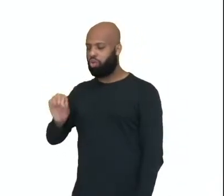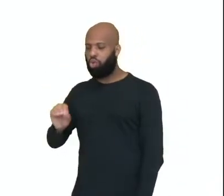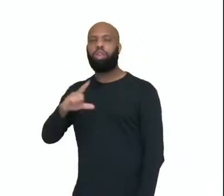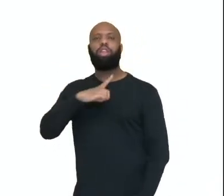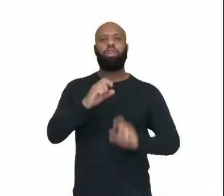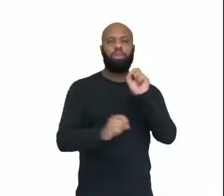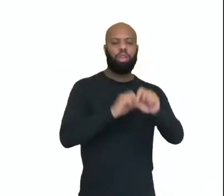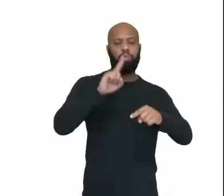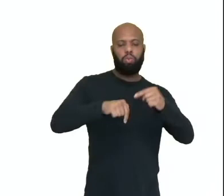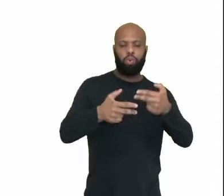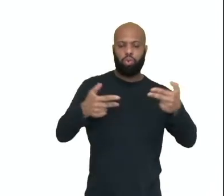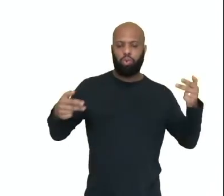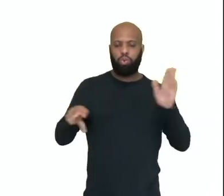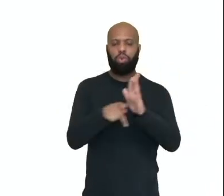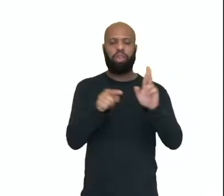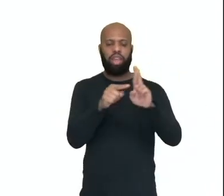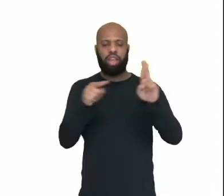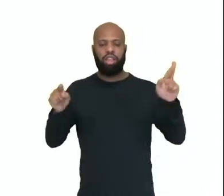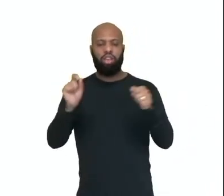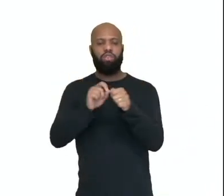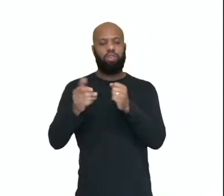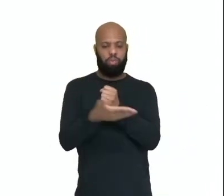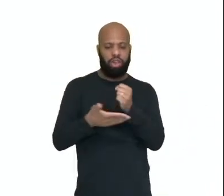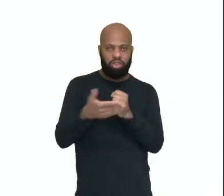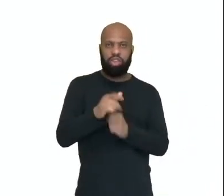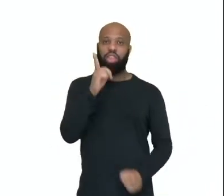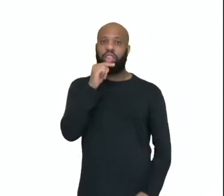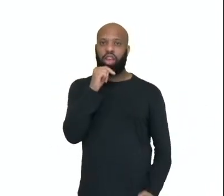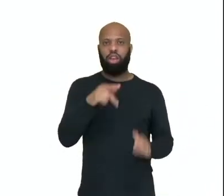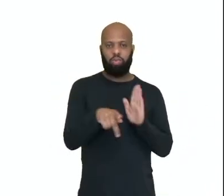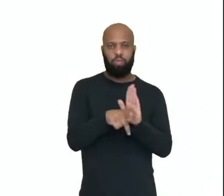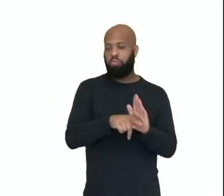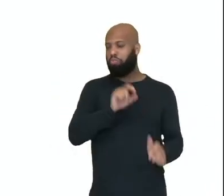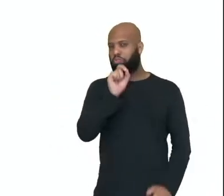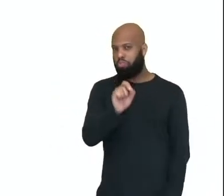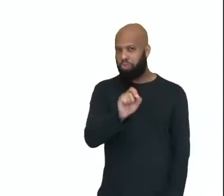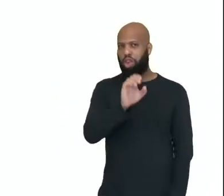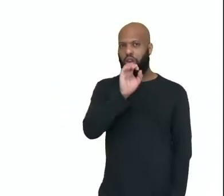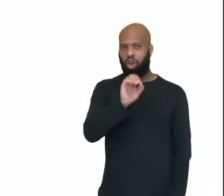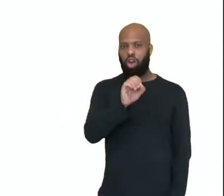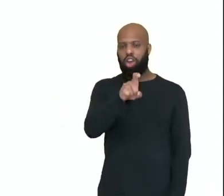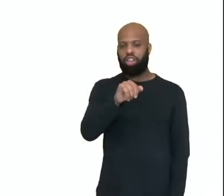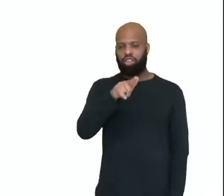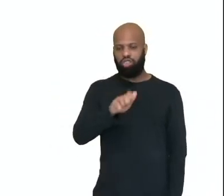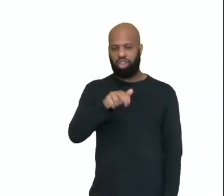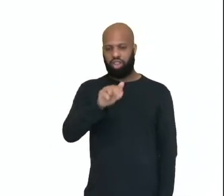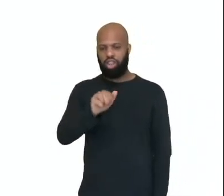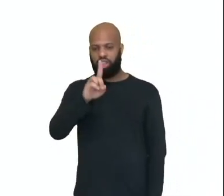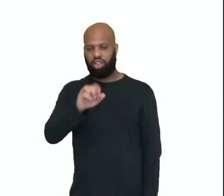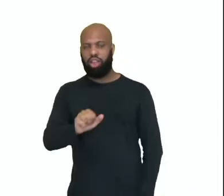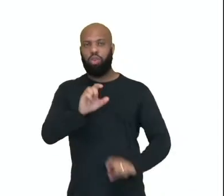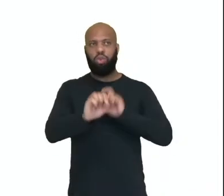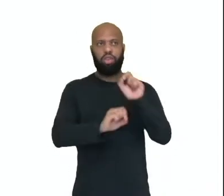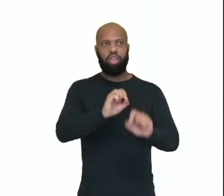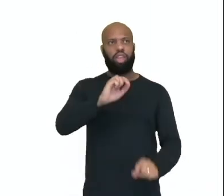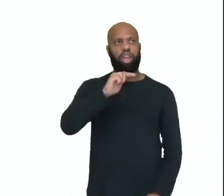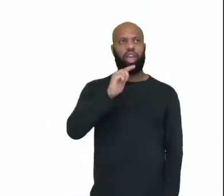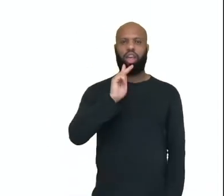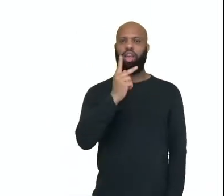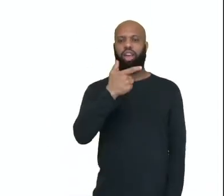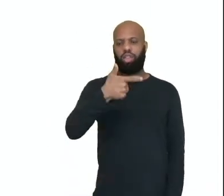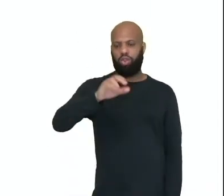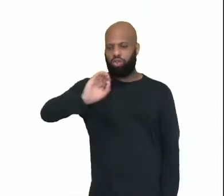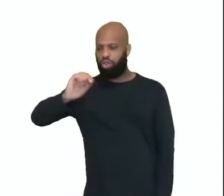dessa reação são uma base e a água oxigenada, que é o H2O2, certo? Então, aqui ele está mostrando